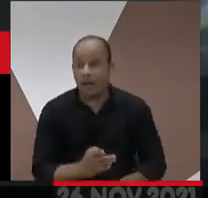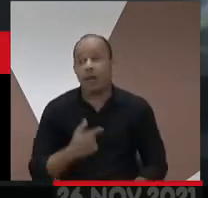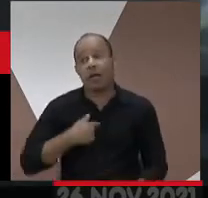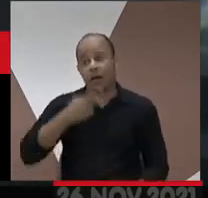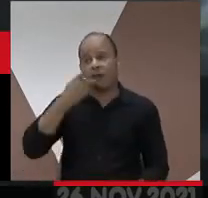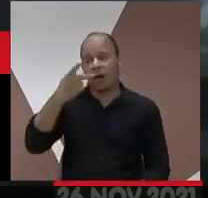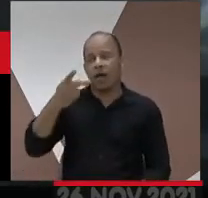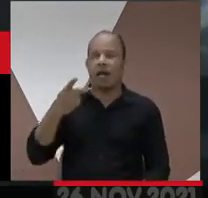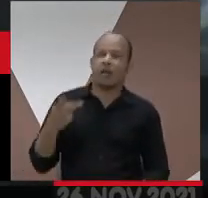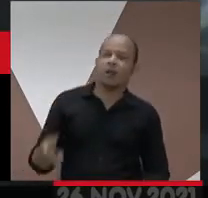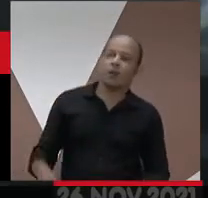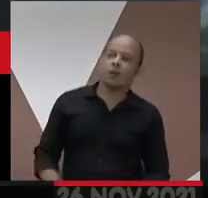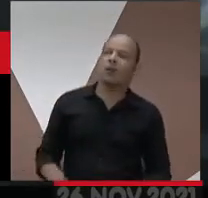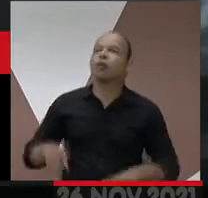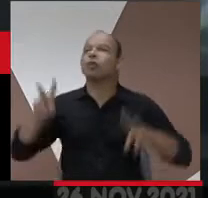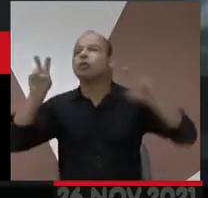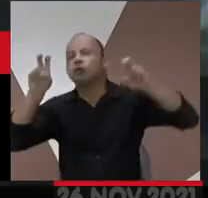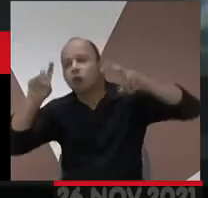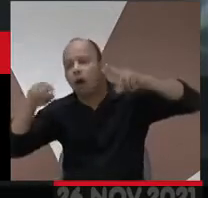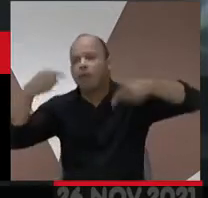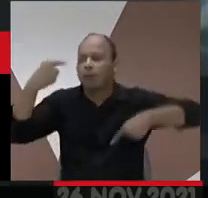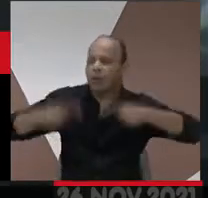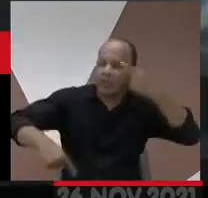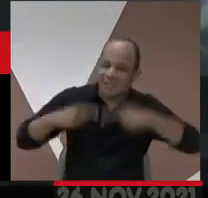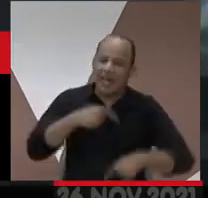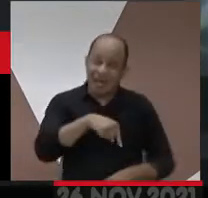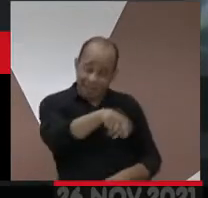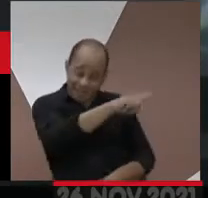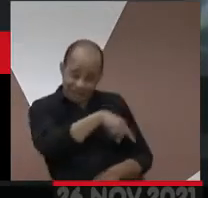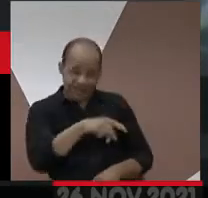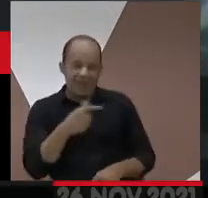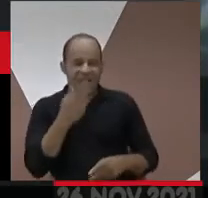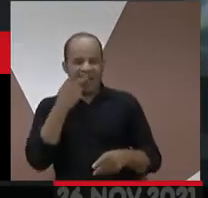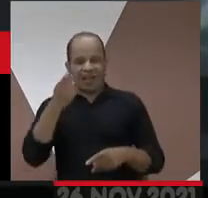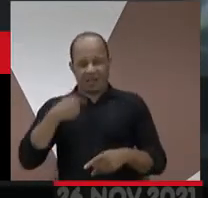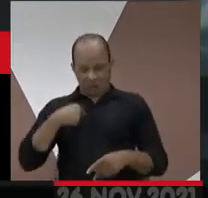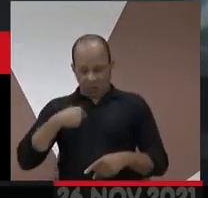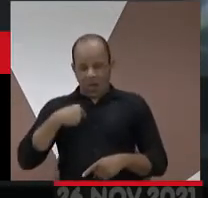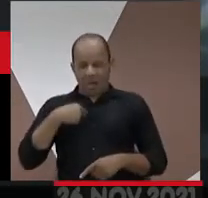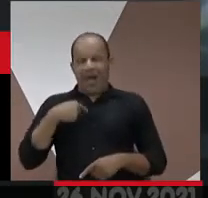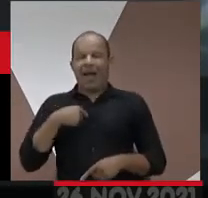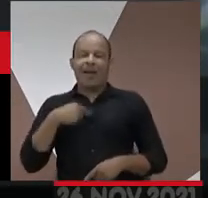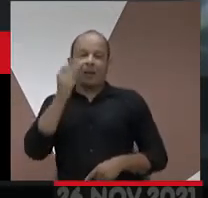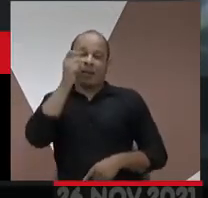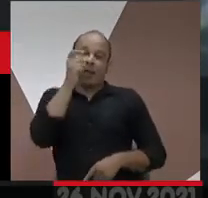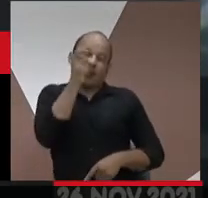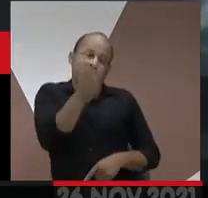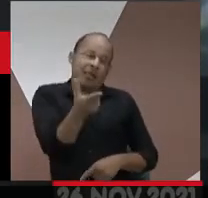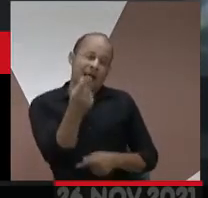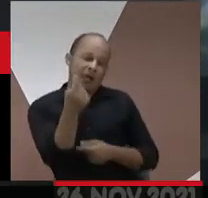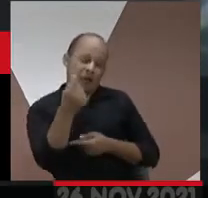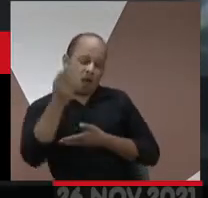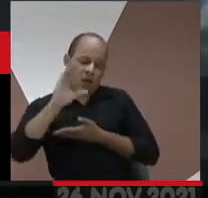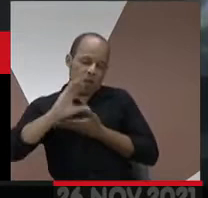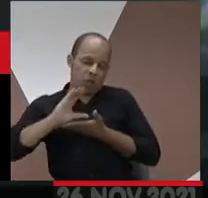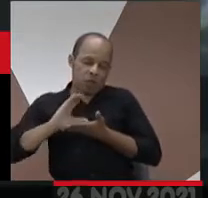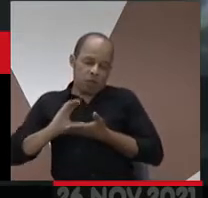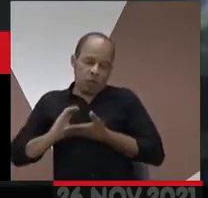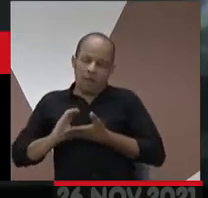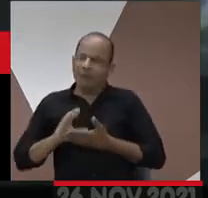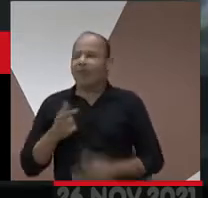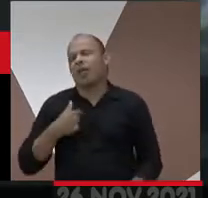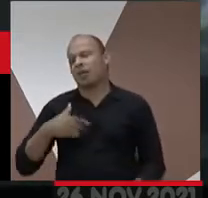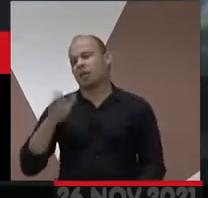sou político, que estou interessado a ganhar dinheiro com isso, né? Manda nas redes sociais, olha, de dinheiro já